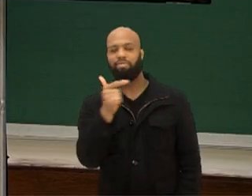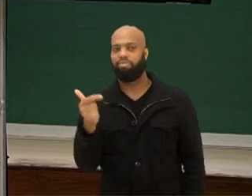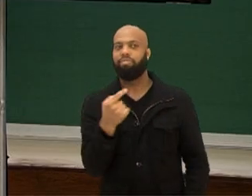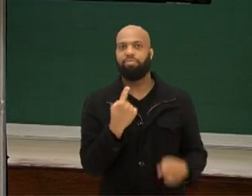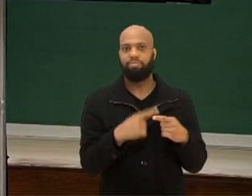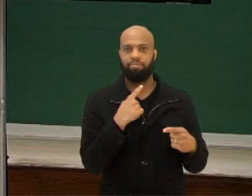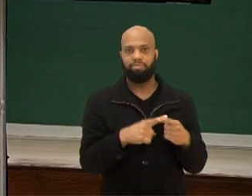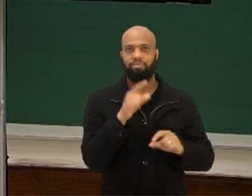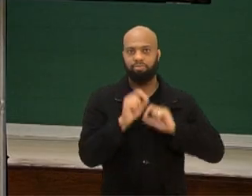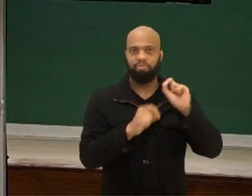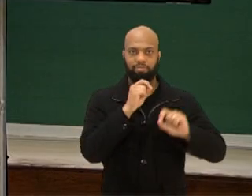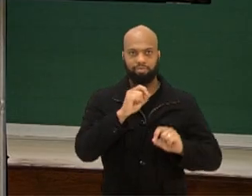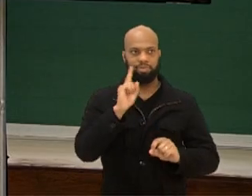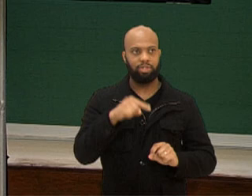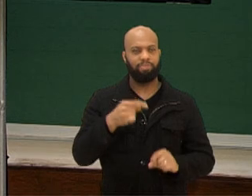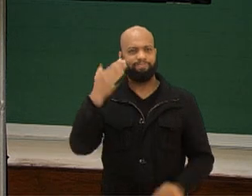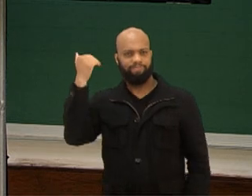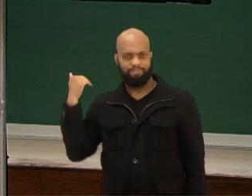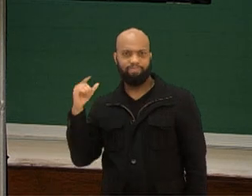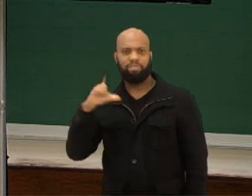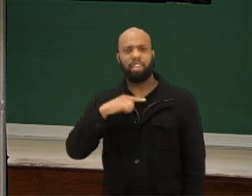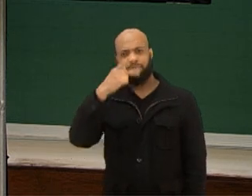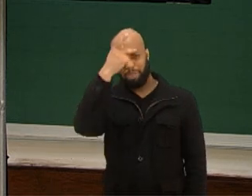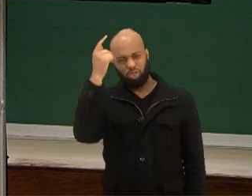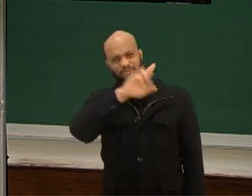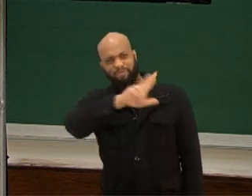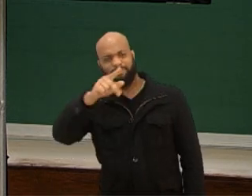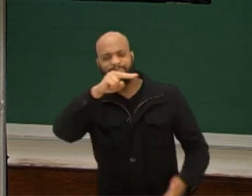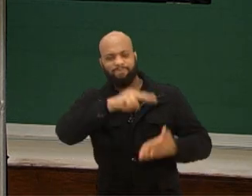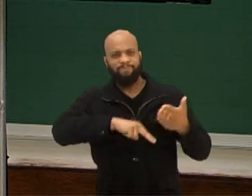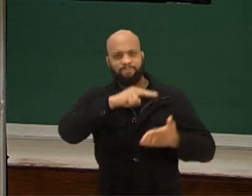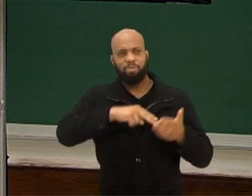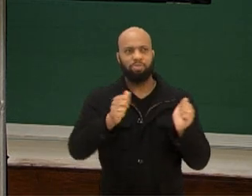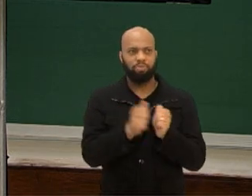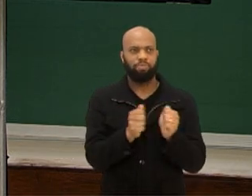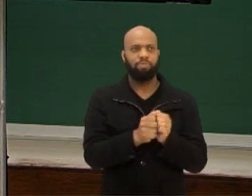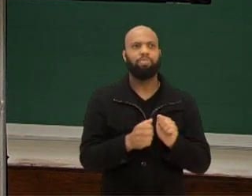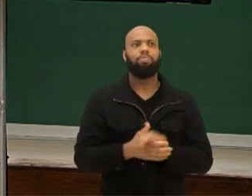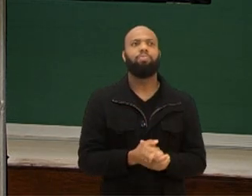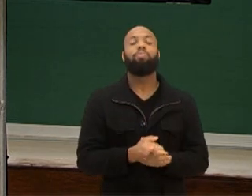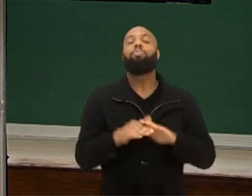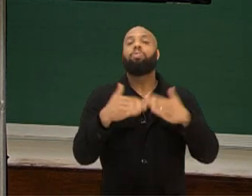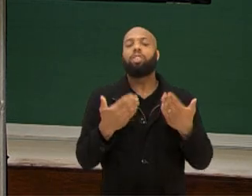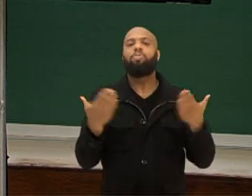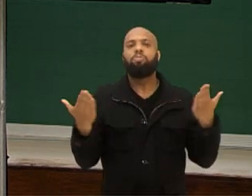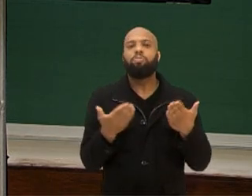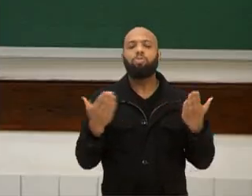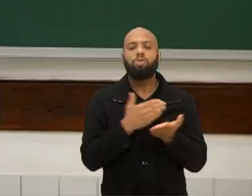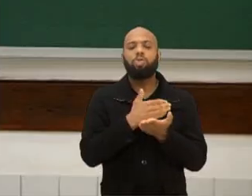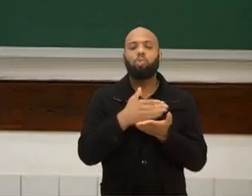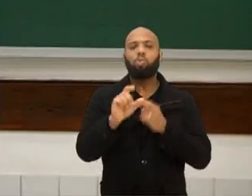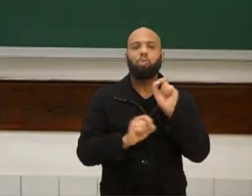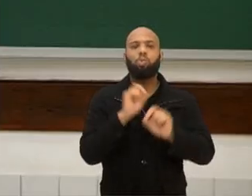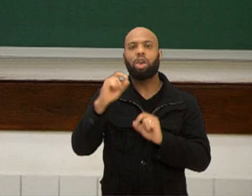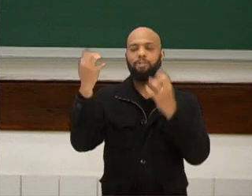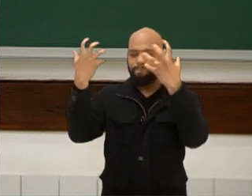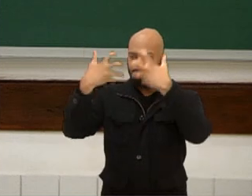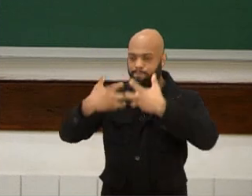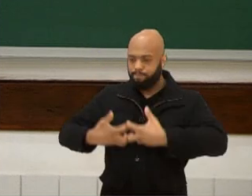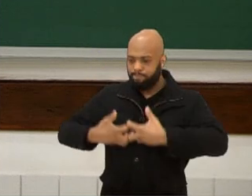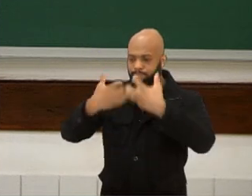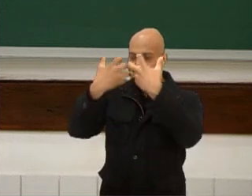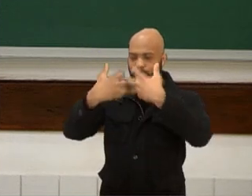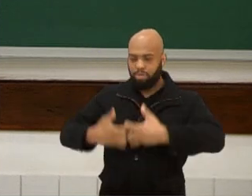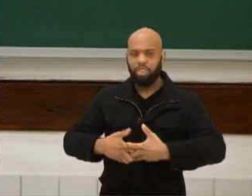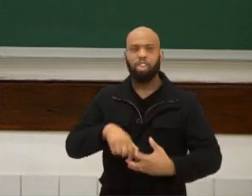há algum tempo. Muita gente lendo ao mesmo tempo essa obra. E a gente vai começar com uma